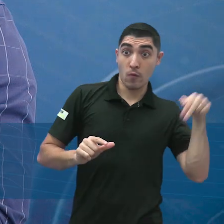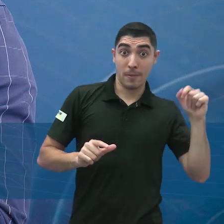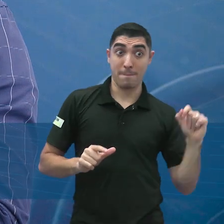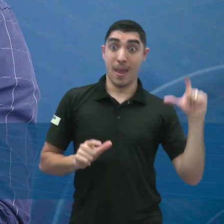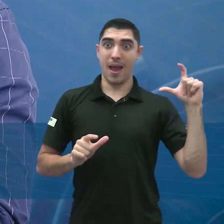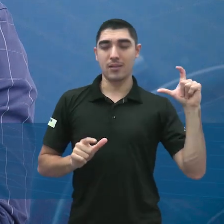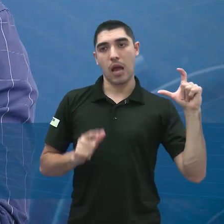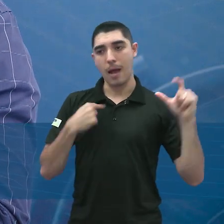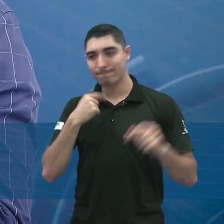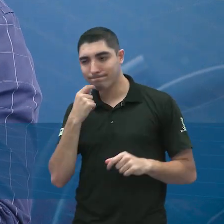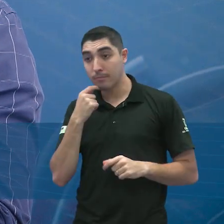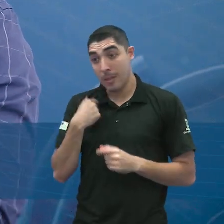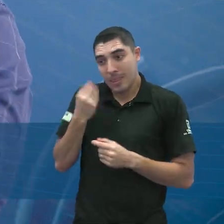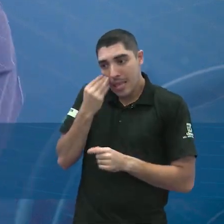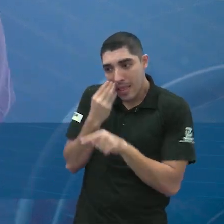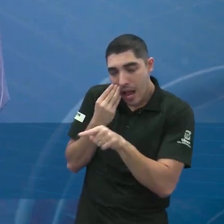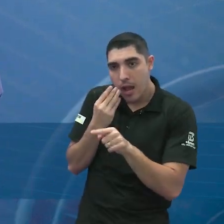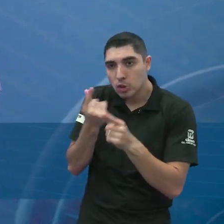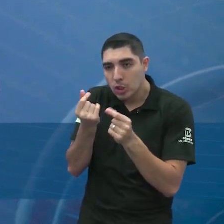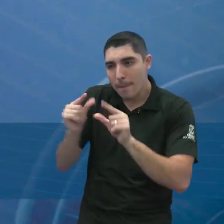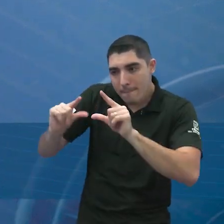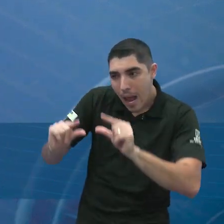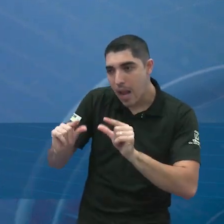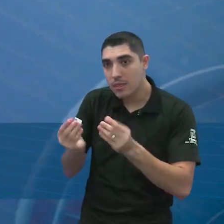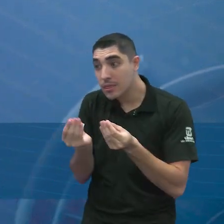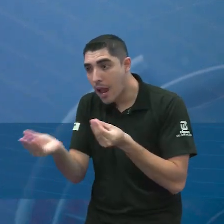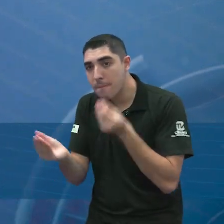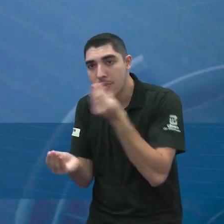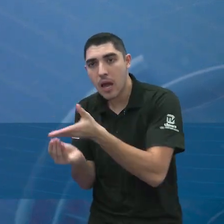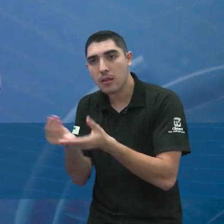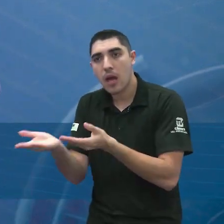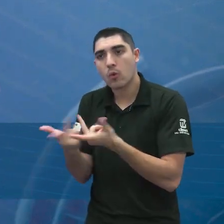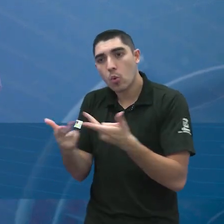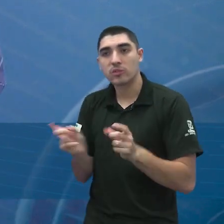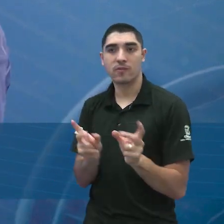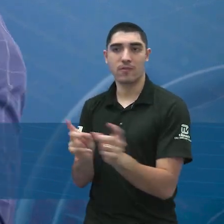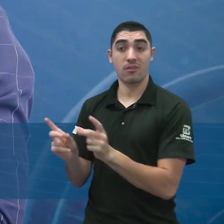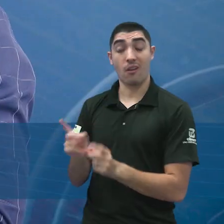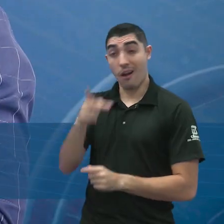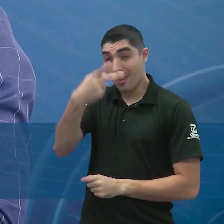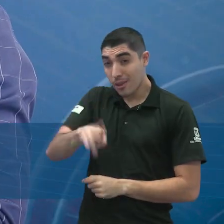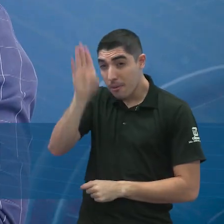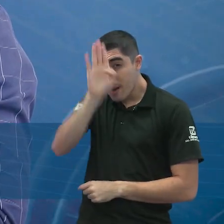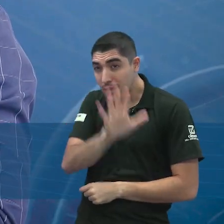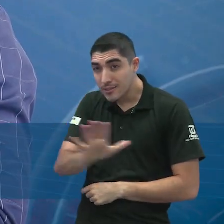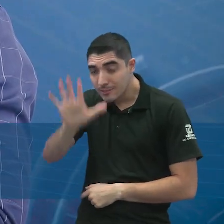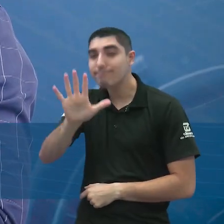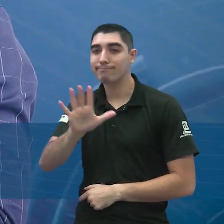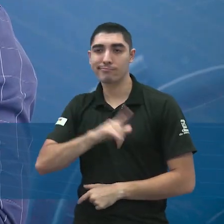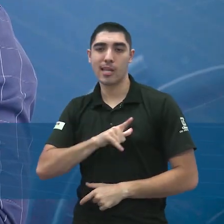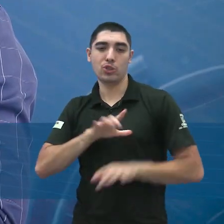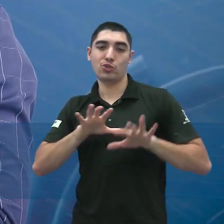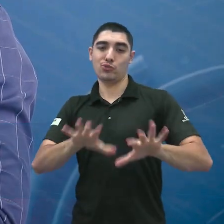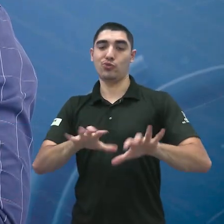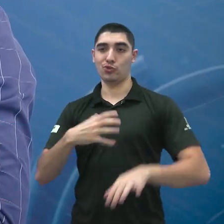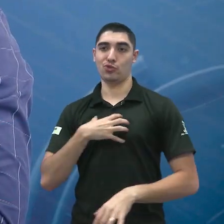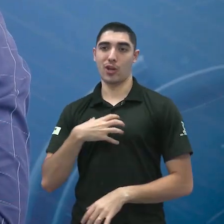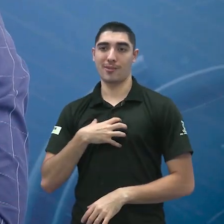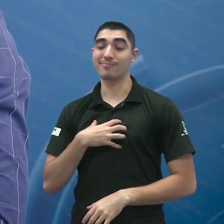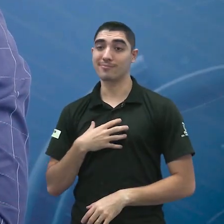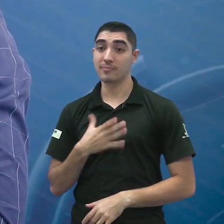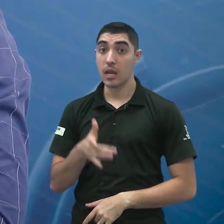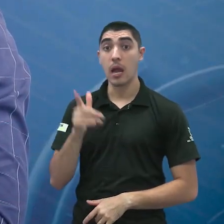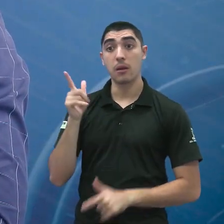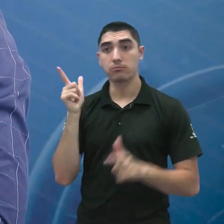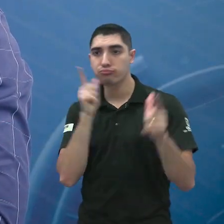específicas para todo esse calendário do e-commerce do varejo brasileiro. Aí, acho que realmente ela entrega um